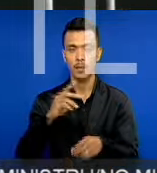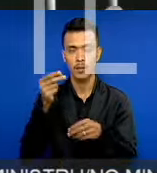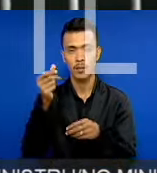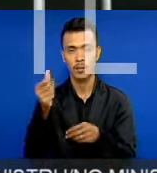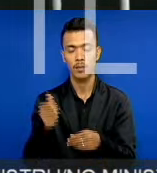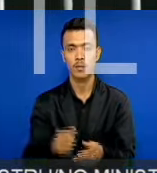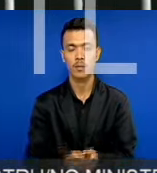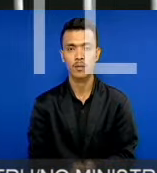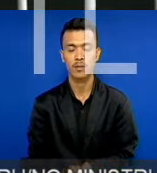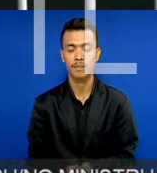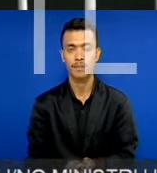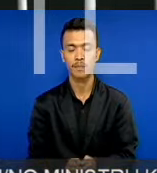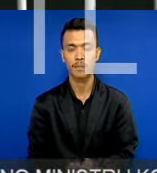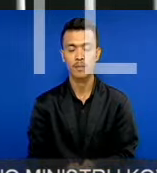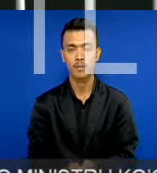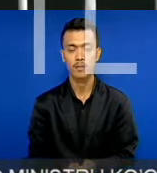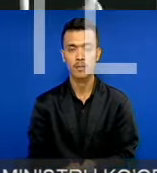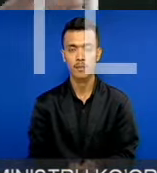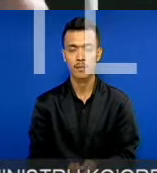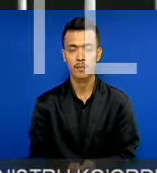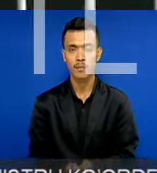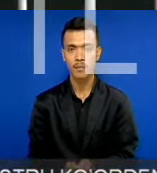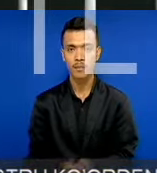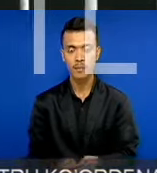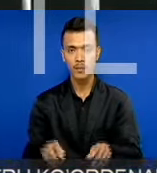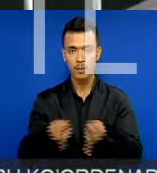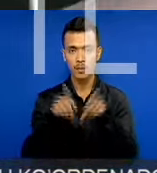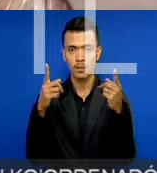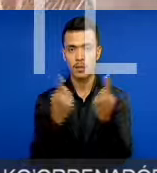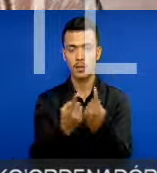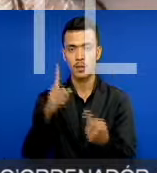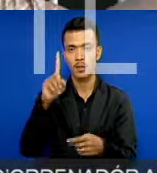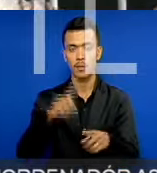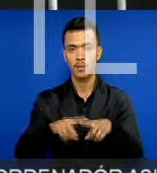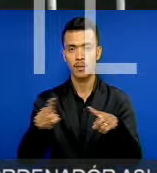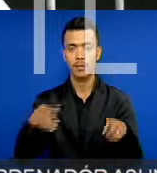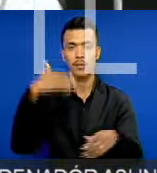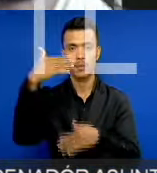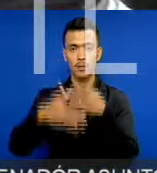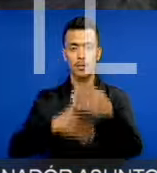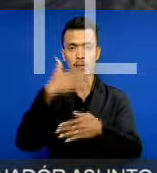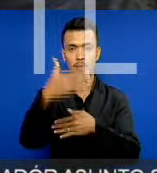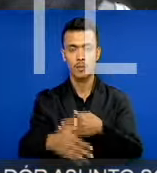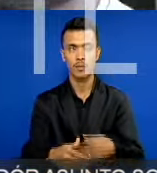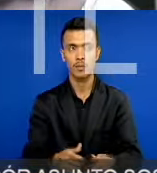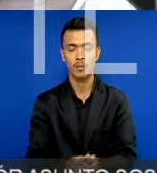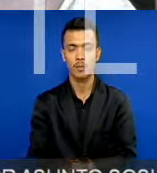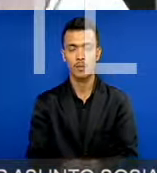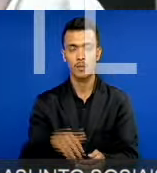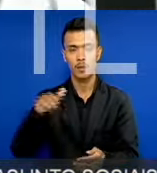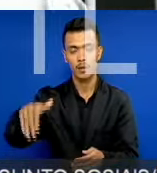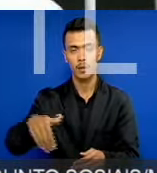foi ndako ne ia ya maha motor de makmai tana tama te maiona companheira. Ma be tama to heli ur de depende la me surre fra minha hala be surre te feliz